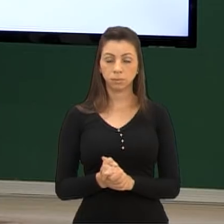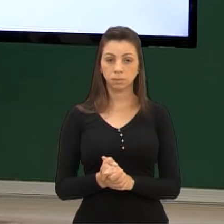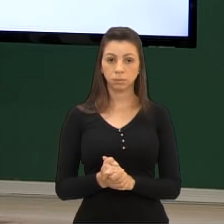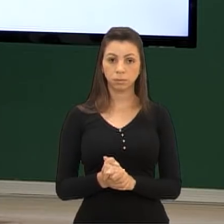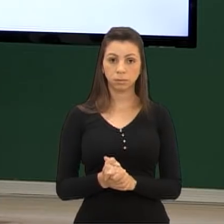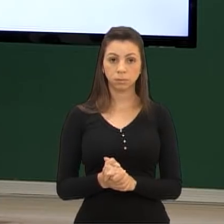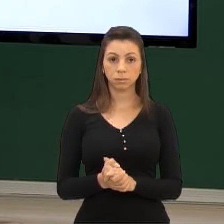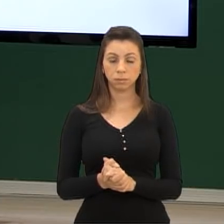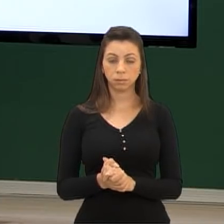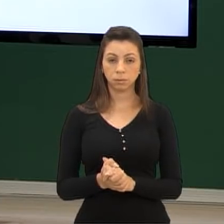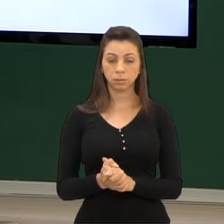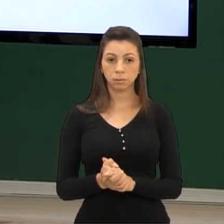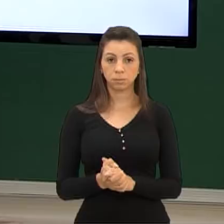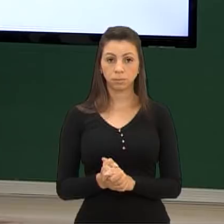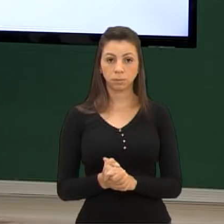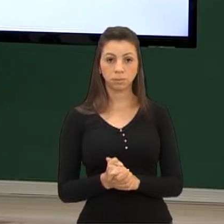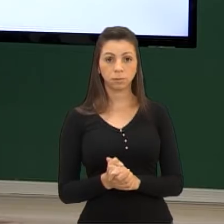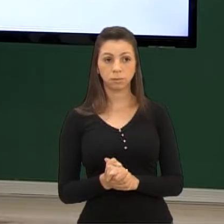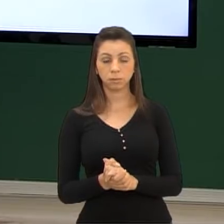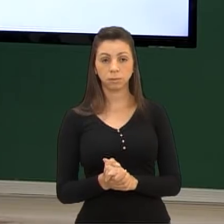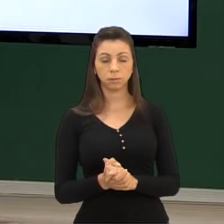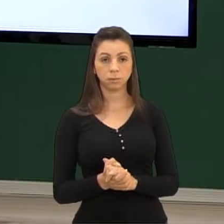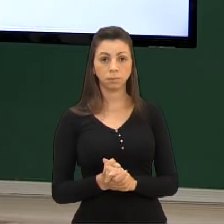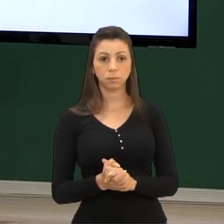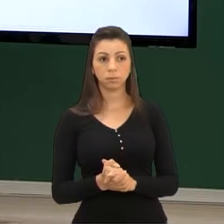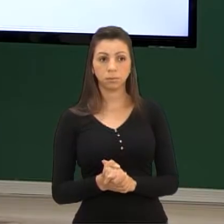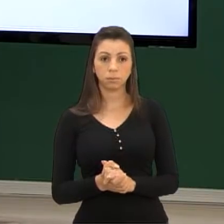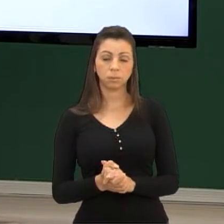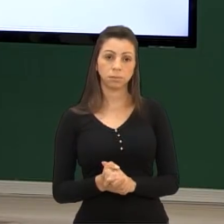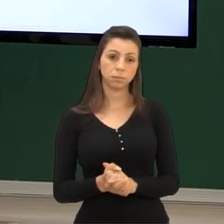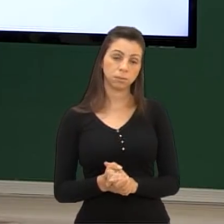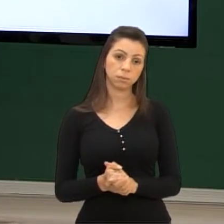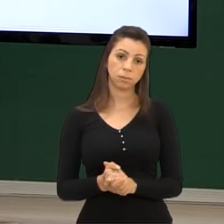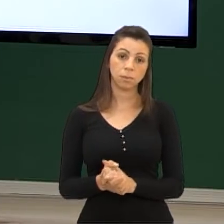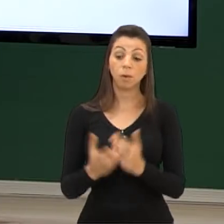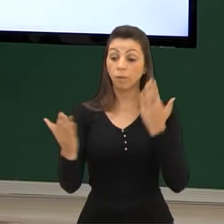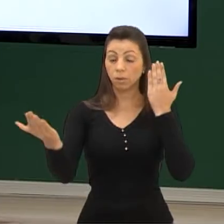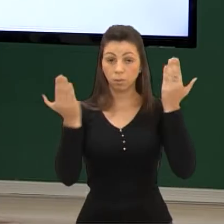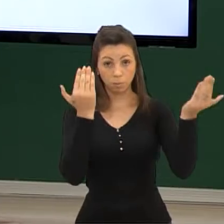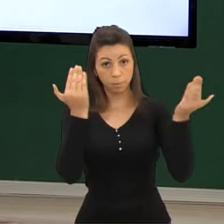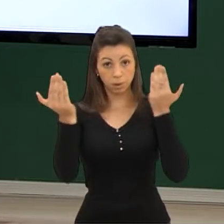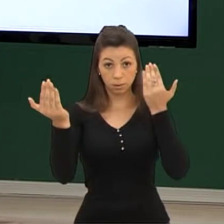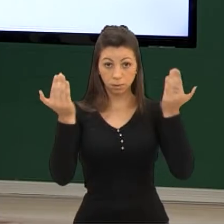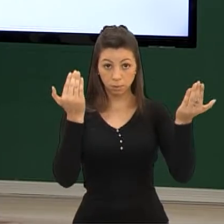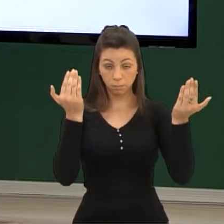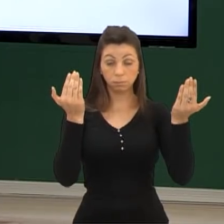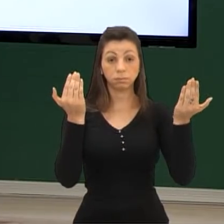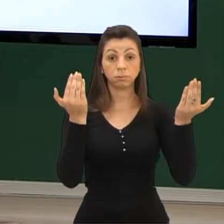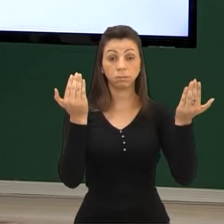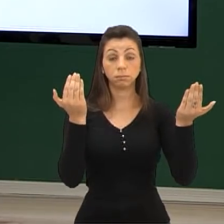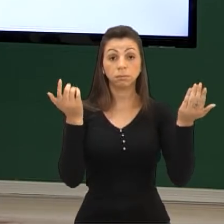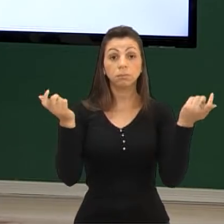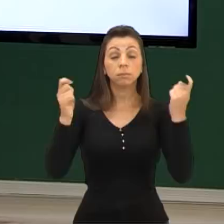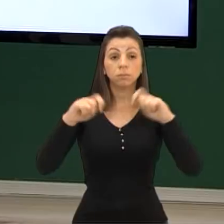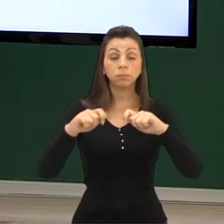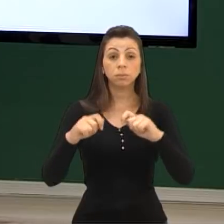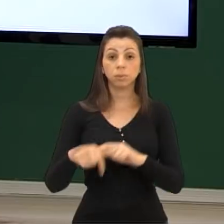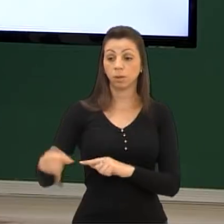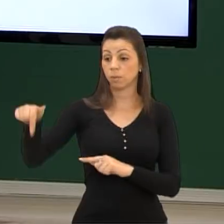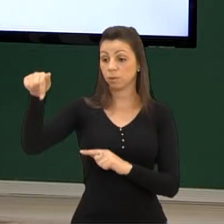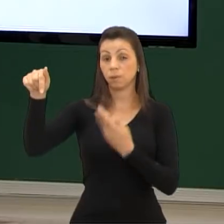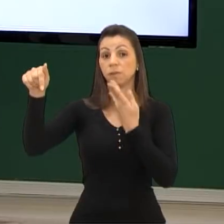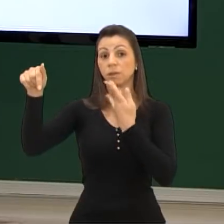um para o outro, você vai fazer a comparação. Aqui ele fala para vocês, a cada